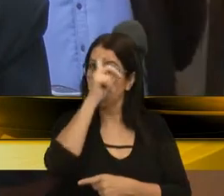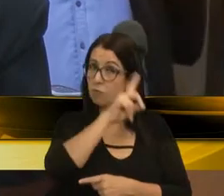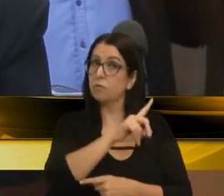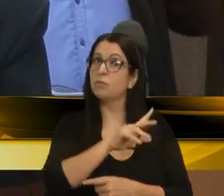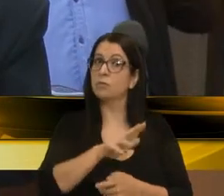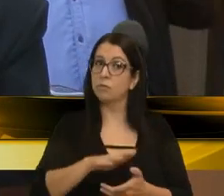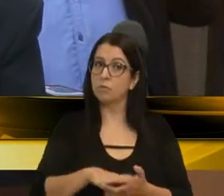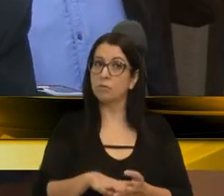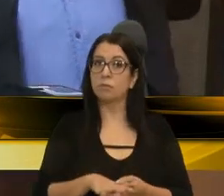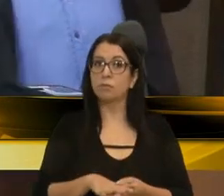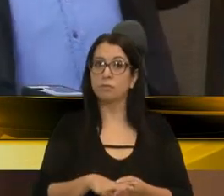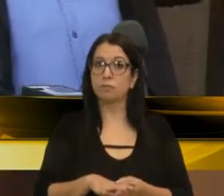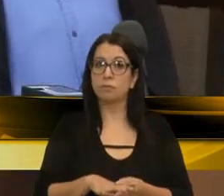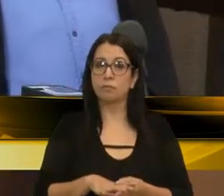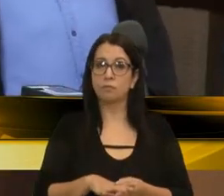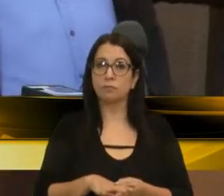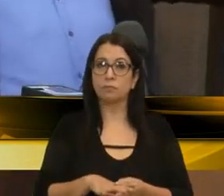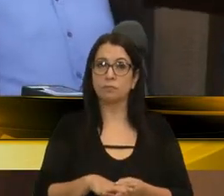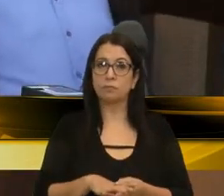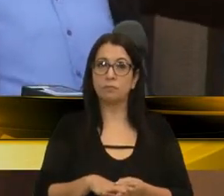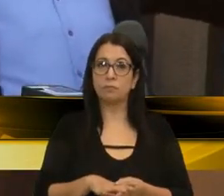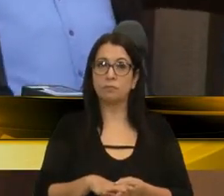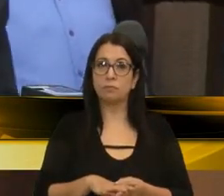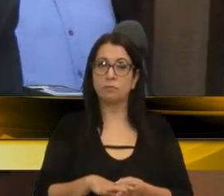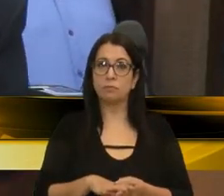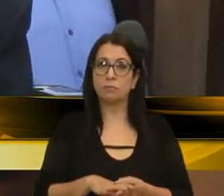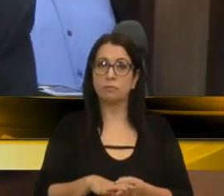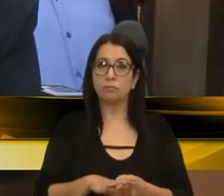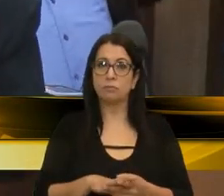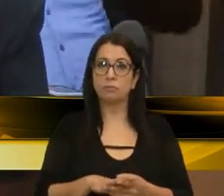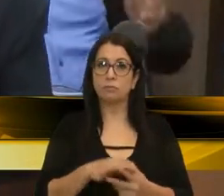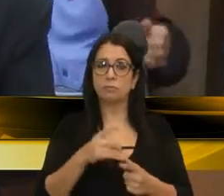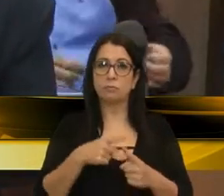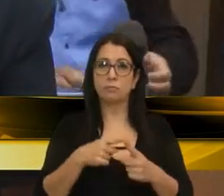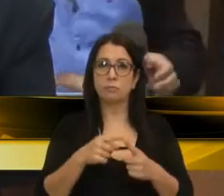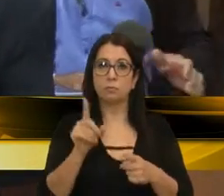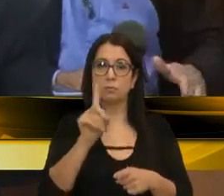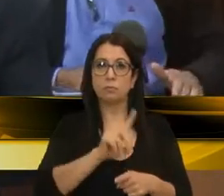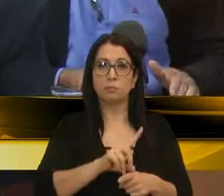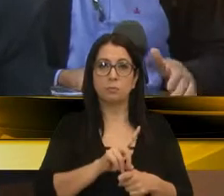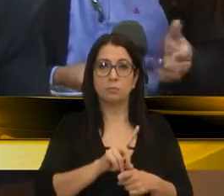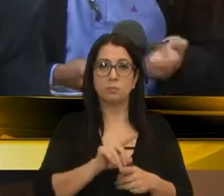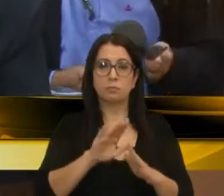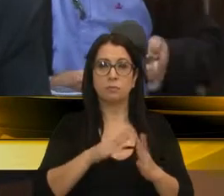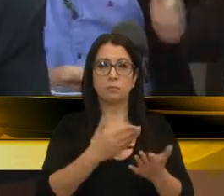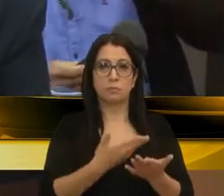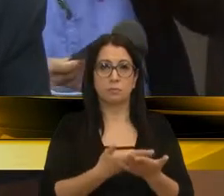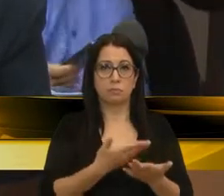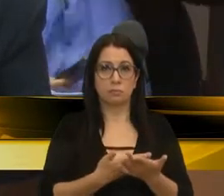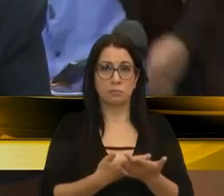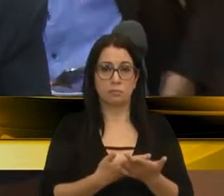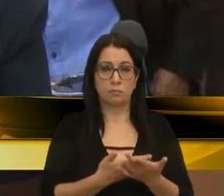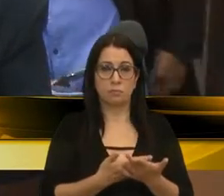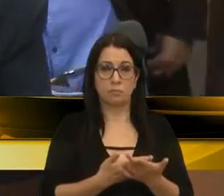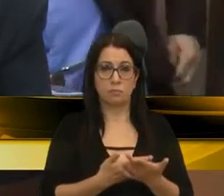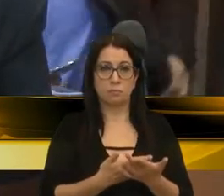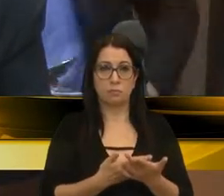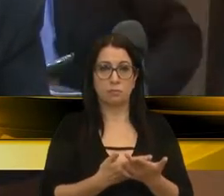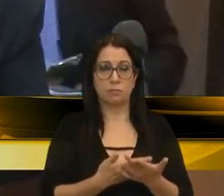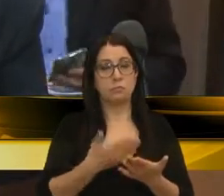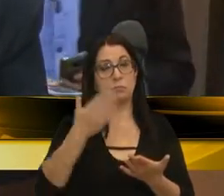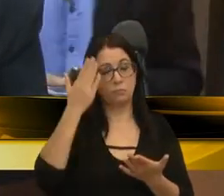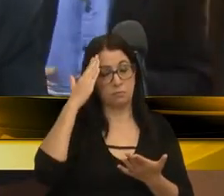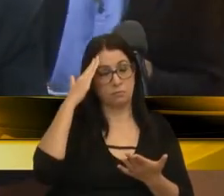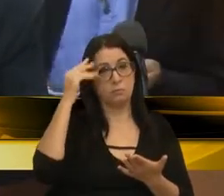mesmo. Tanto, porque um problema, tanto que o senhor citou há poucos dias, sobre a questão das escolas, né? Então, isso, a gente sabe